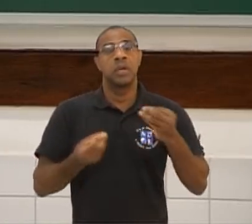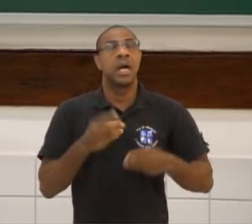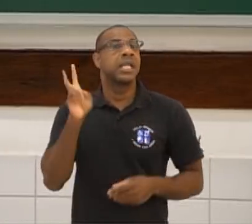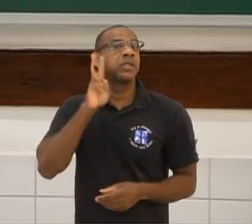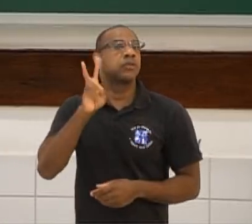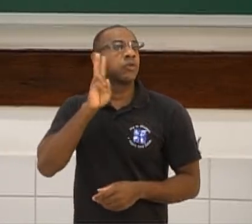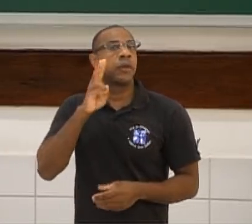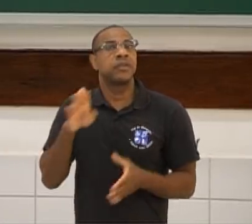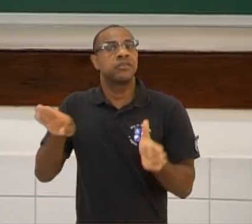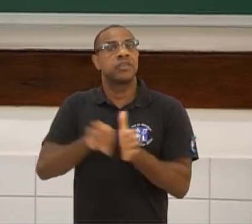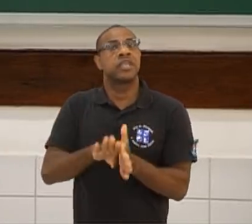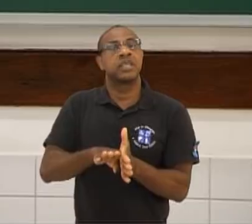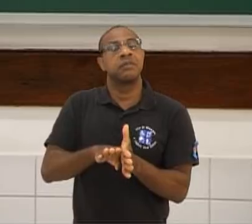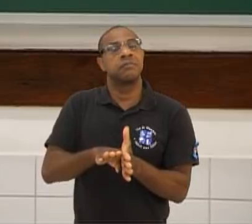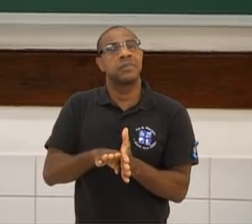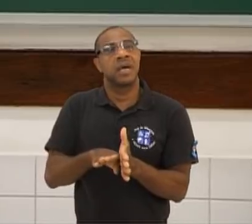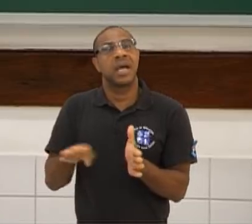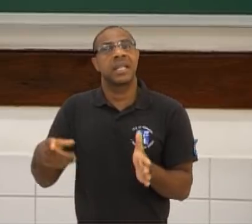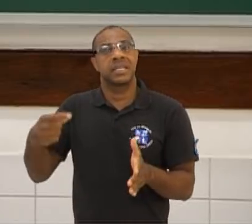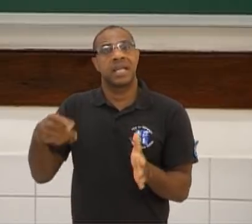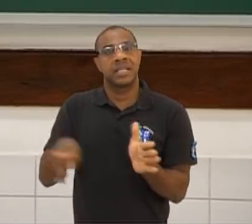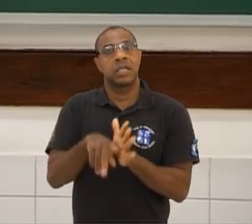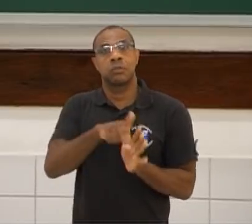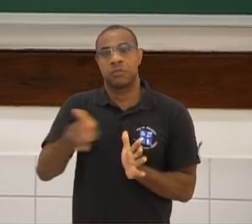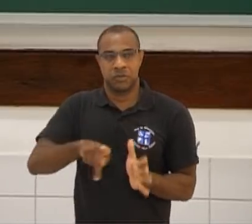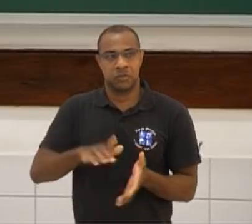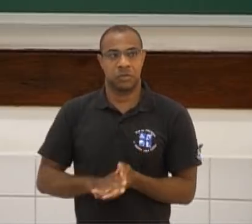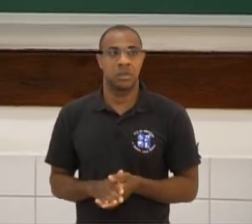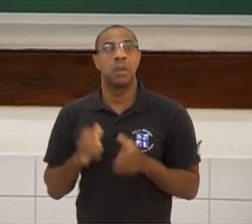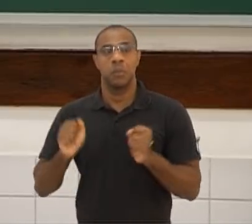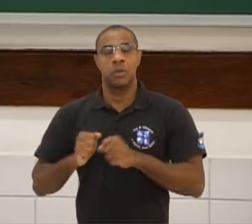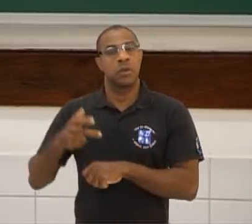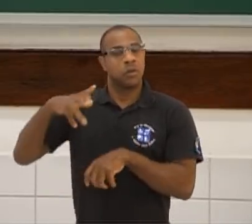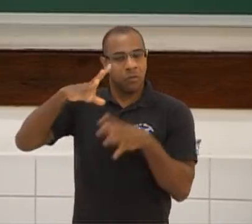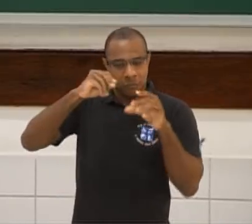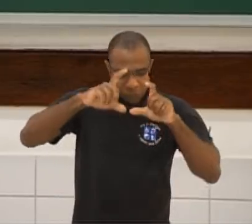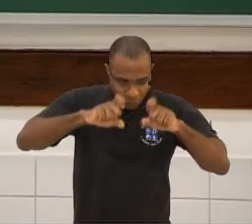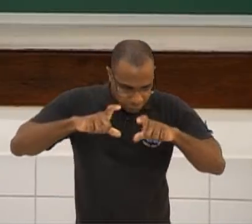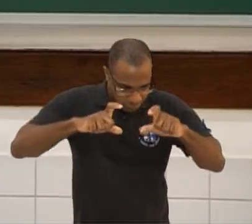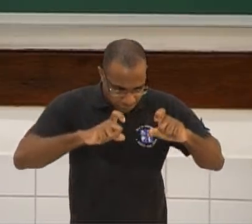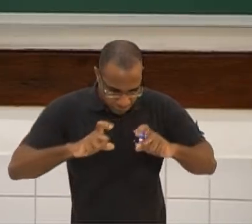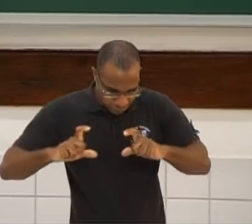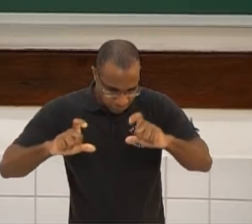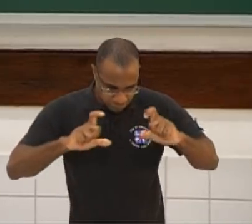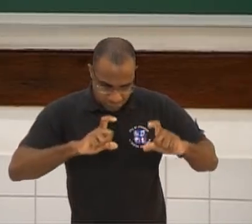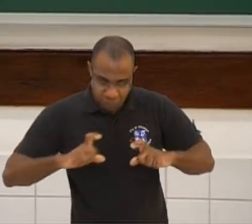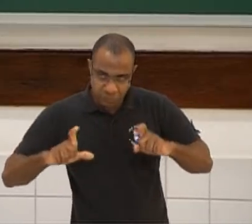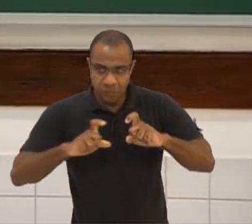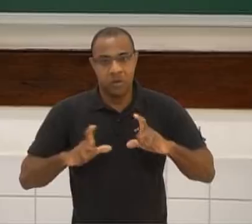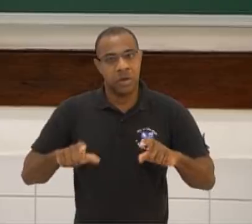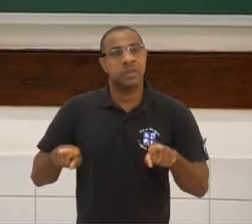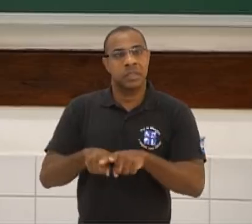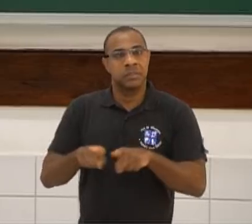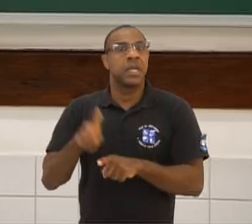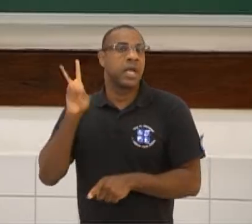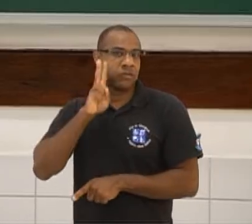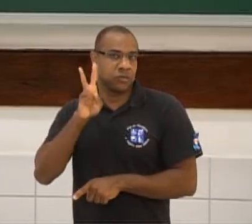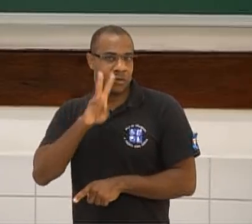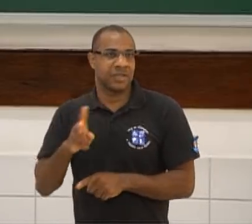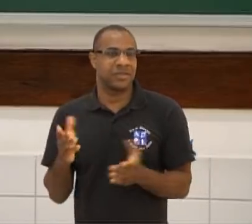essa história chegue, né, até nós. E você pode tirar fotos com o celular, né, da história do seu